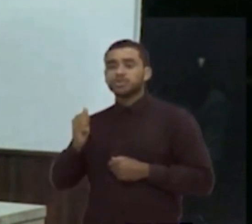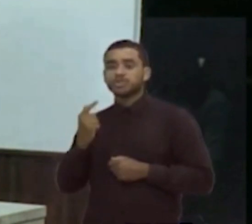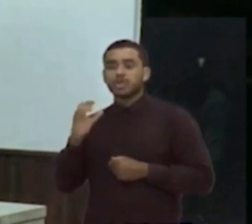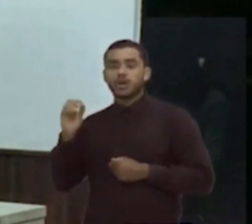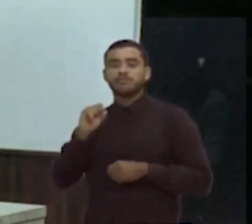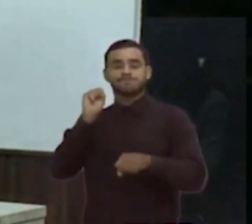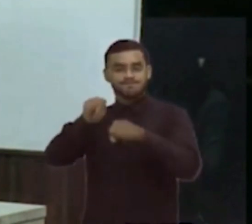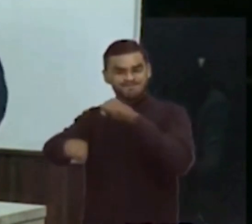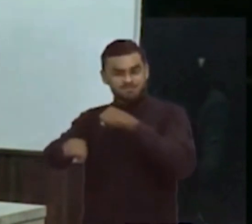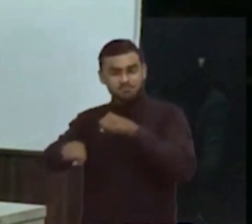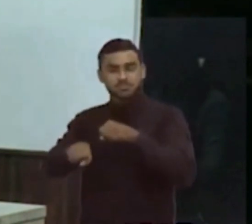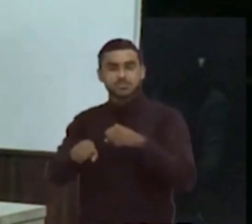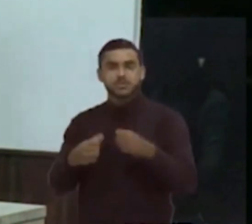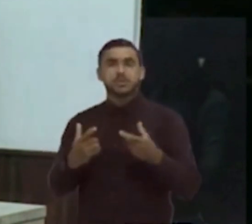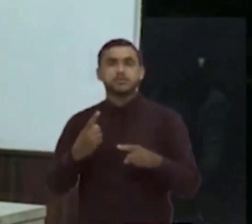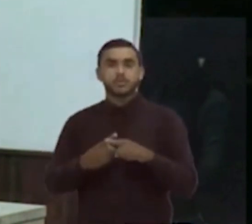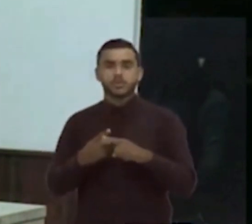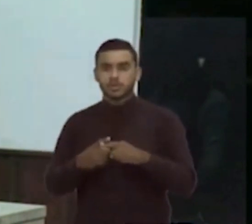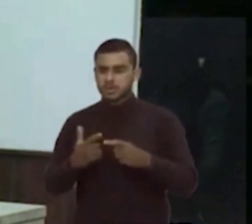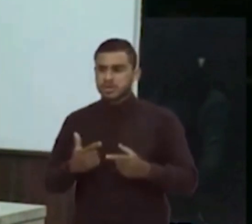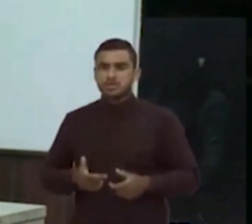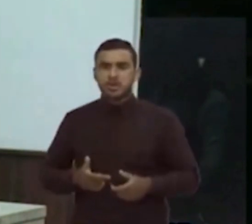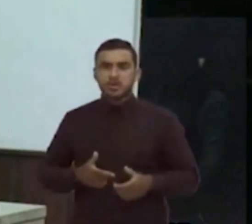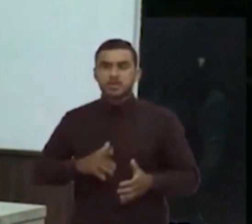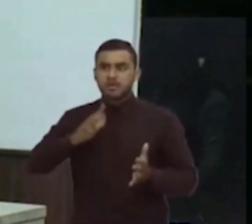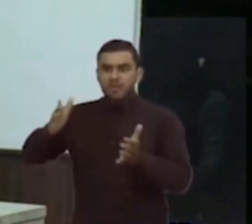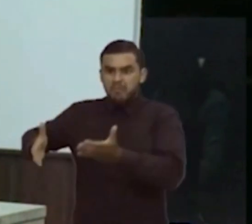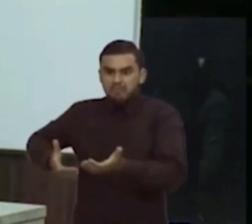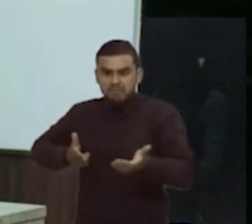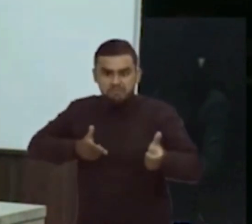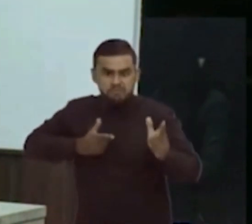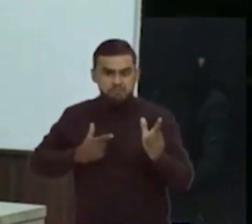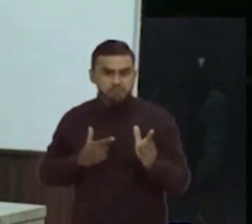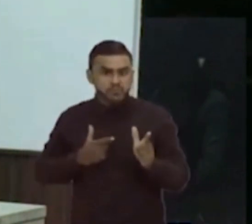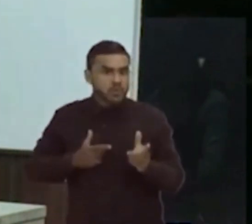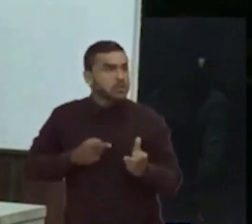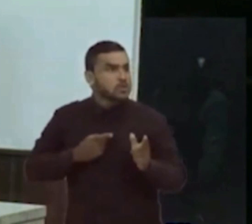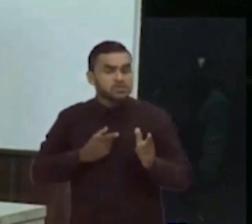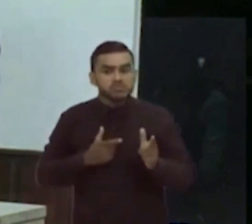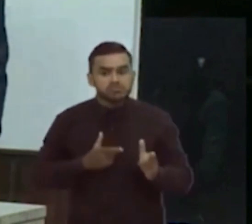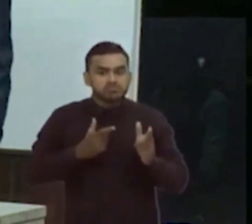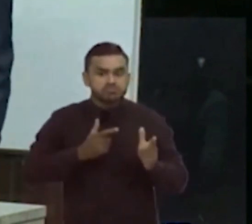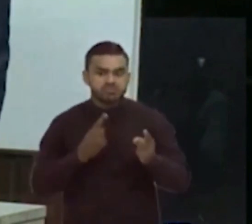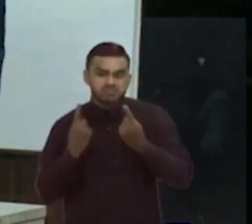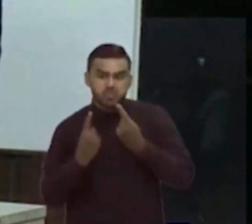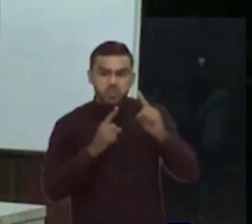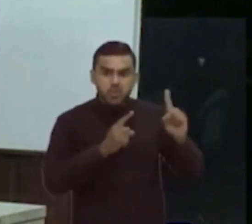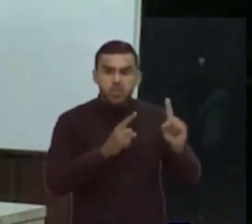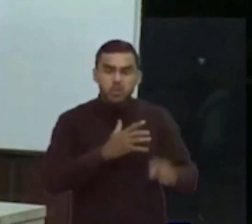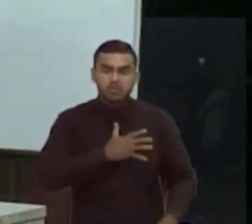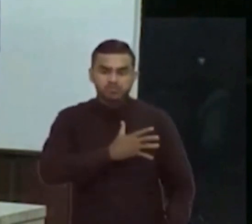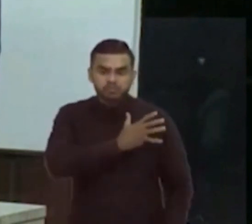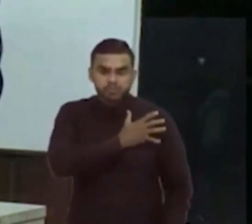naquela linguagem de ir às armas, e estava João Amazonas neste coletivo.